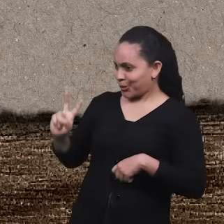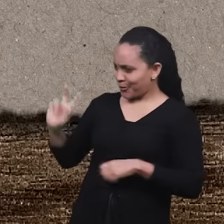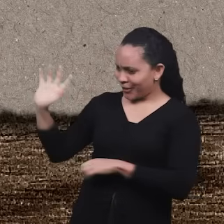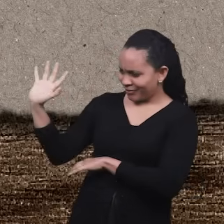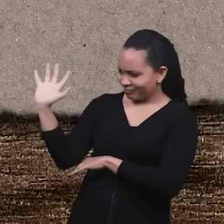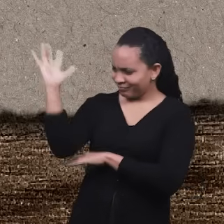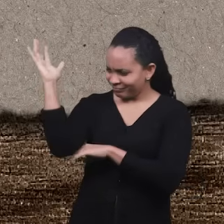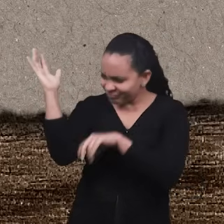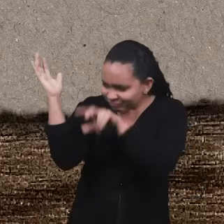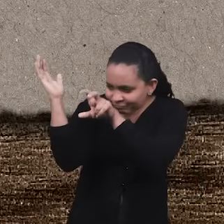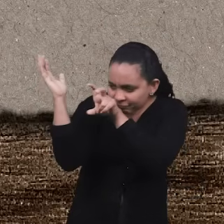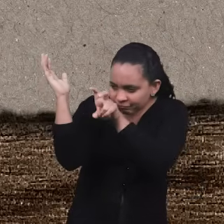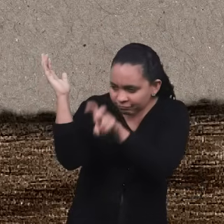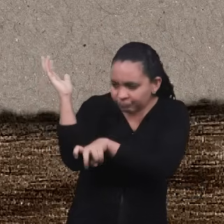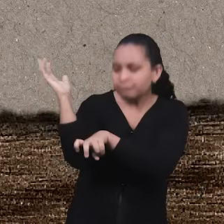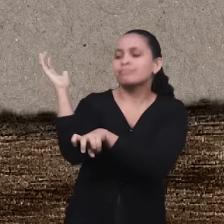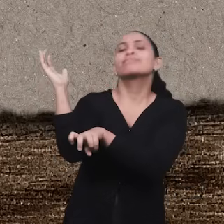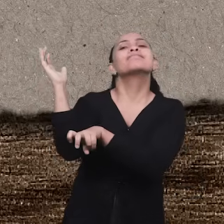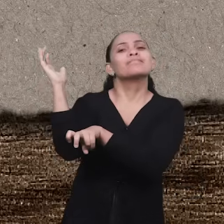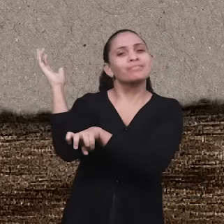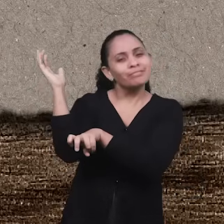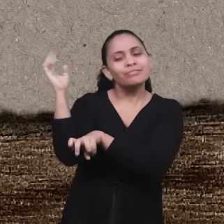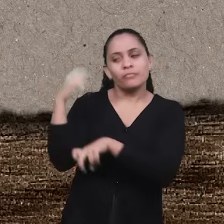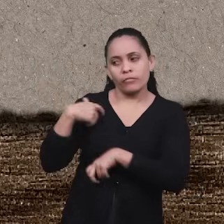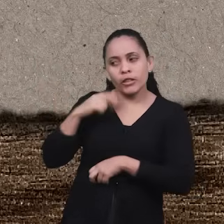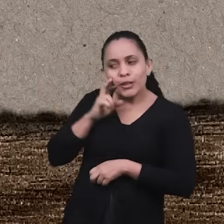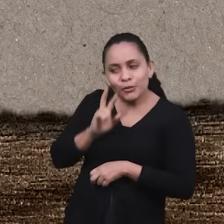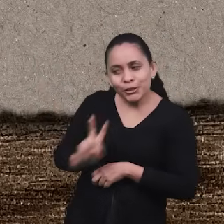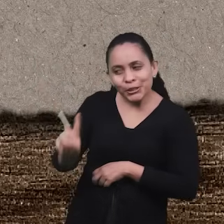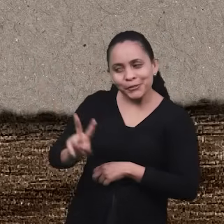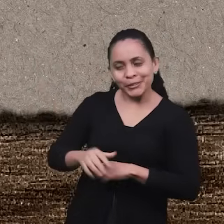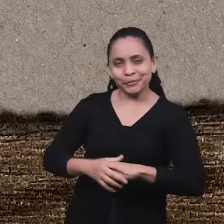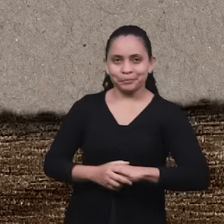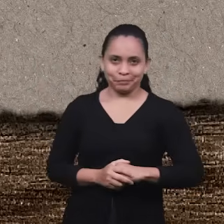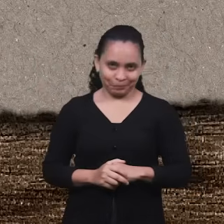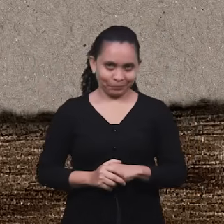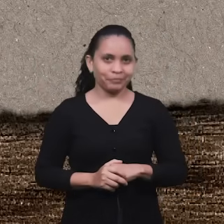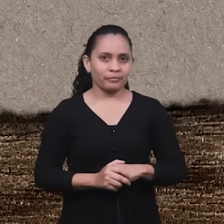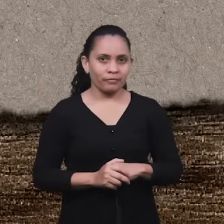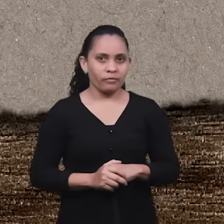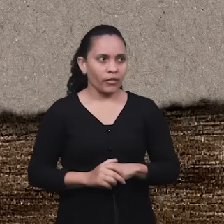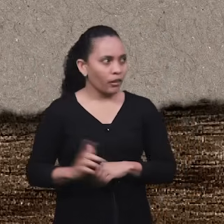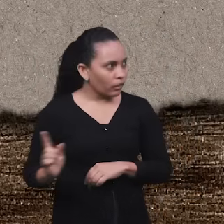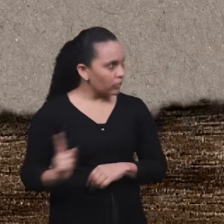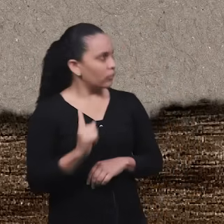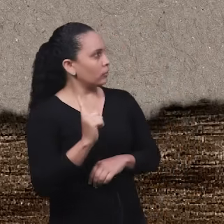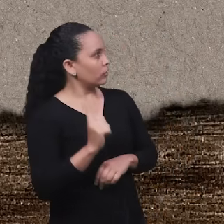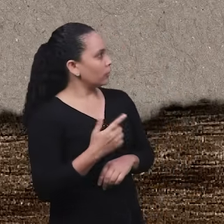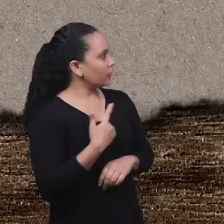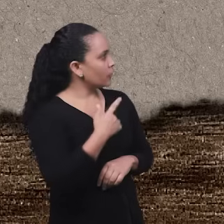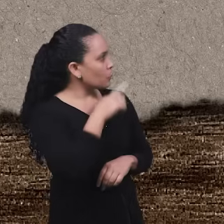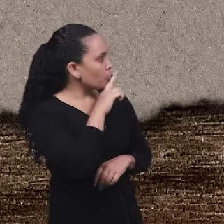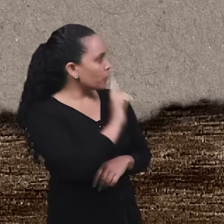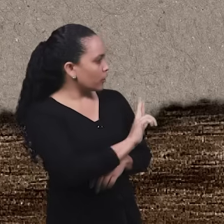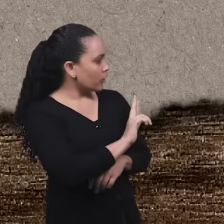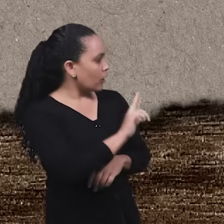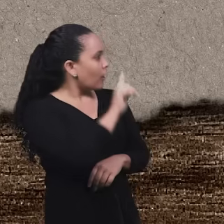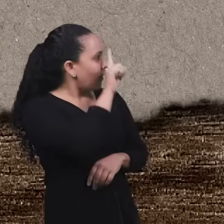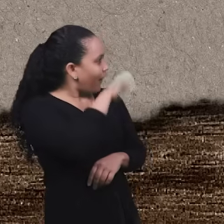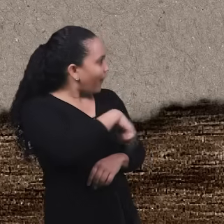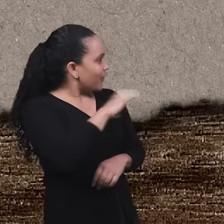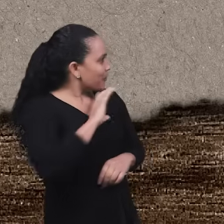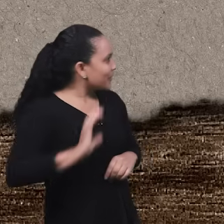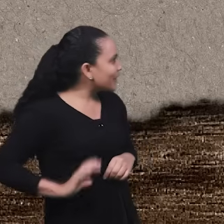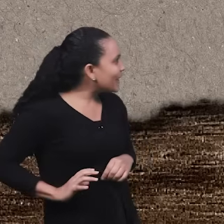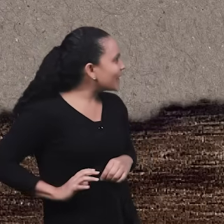debaixo da figueira, assentado debaixo de uma figueira. Natanael logo vai responder, tu és o